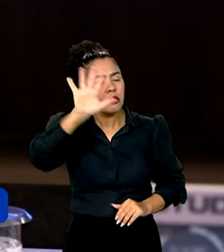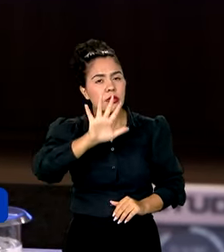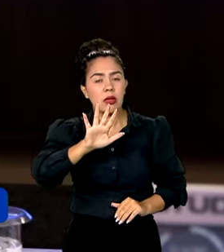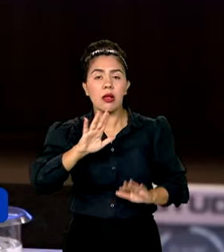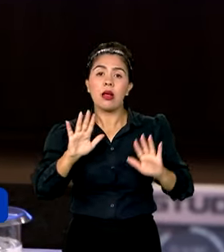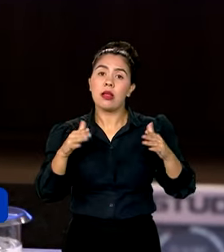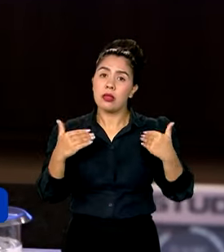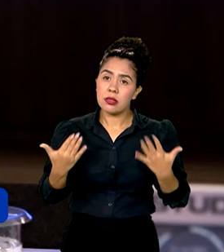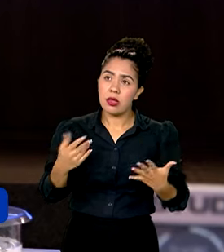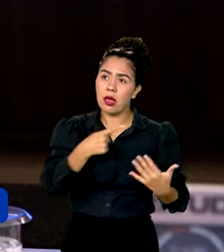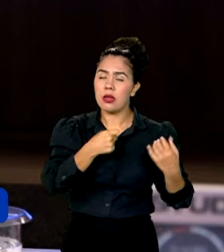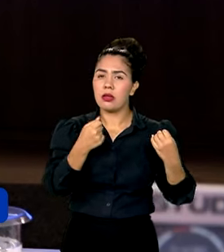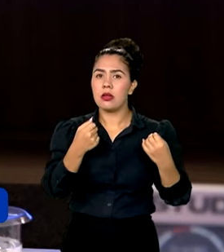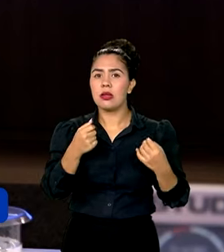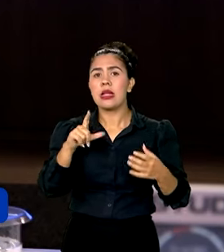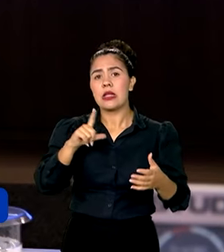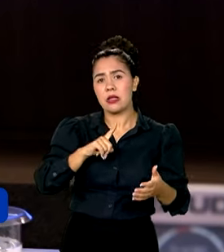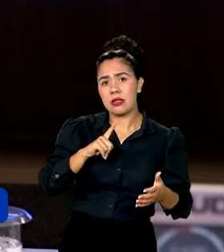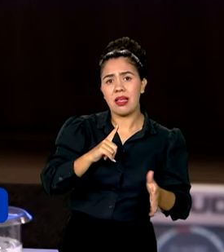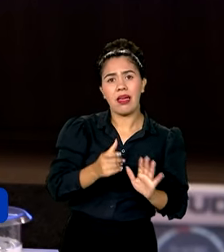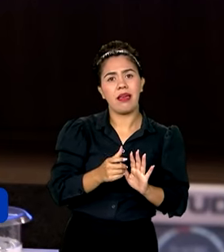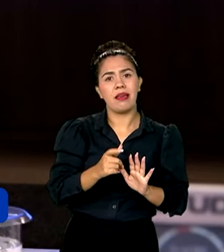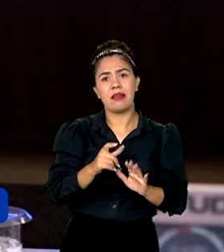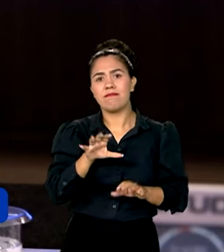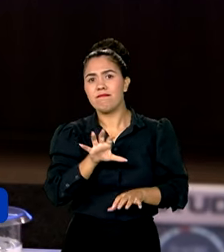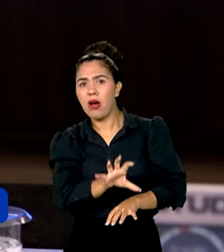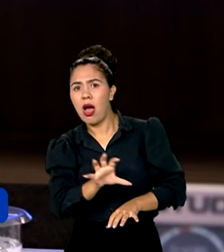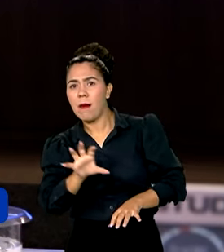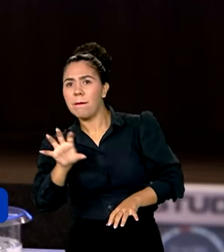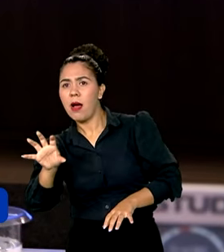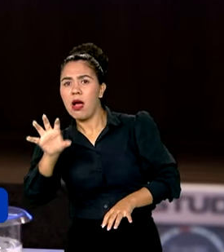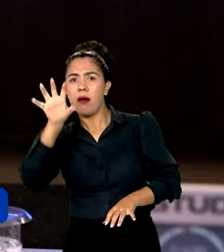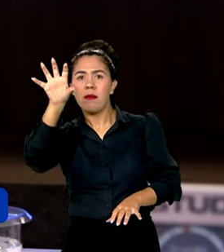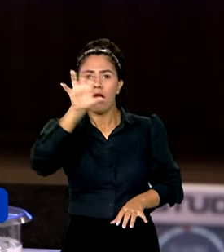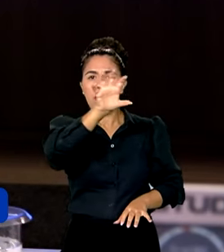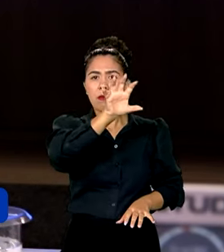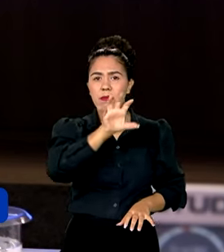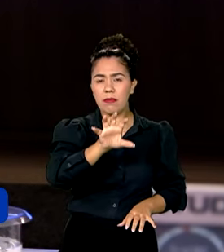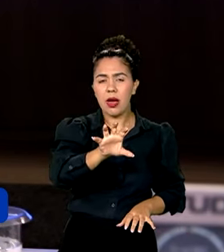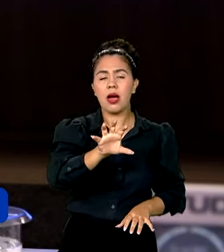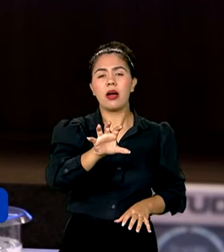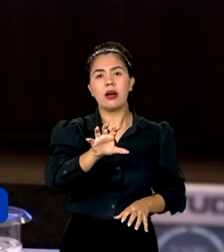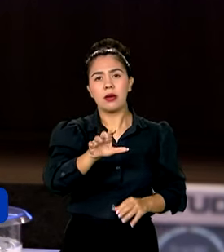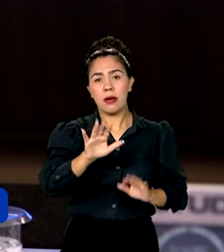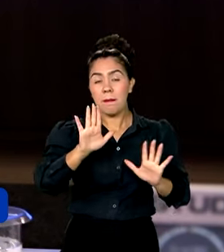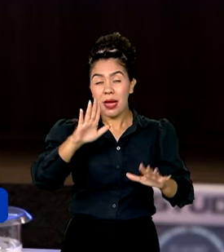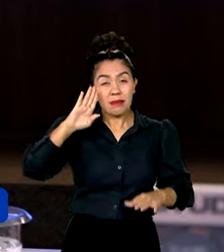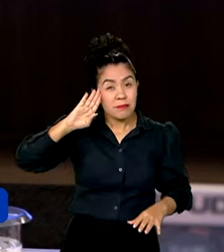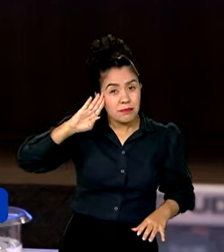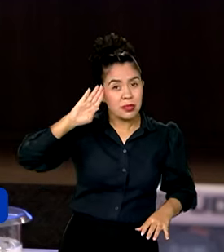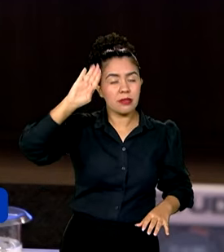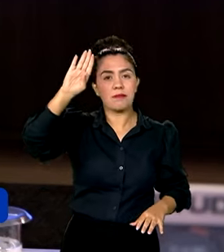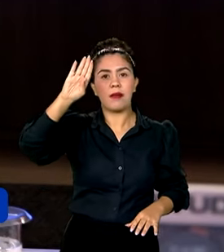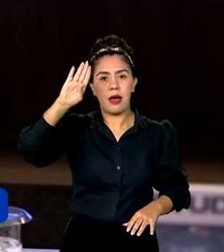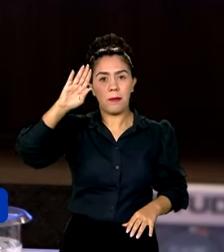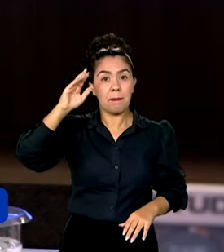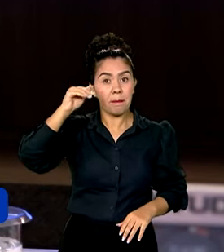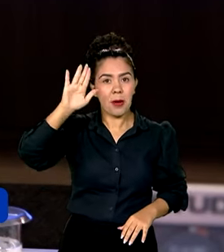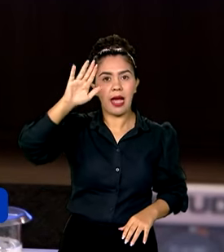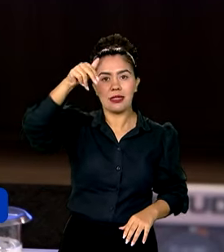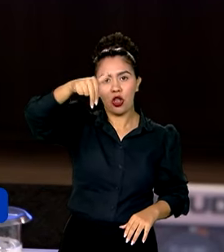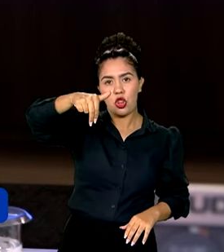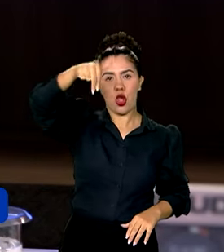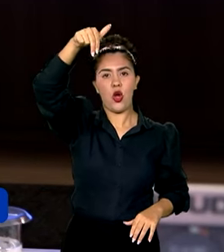casos em várias regiões né ainda que tem uma concentração Inicial na região